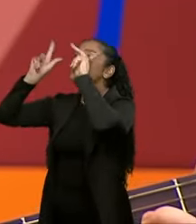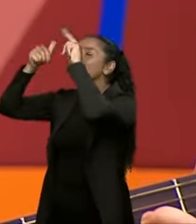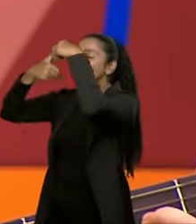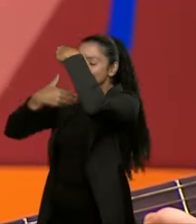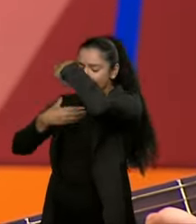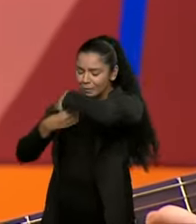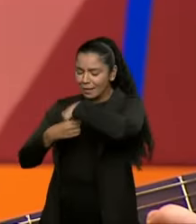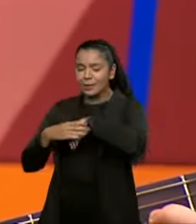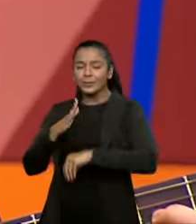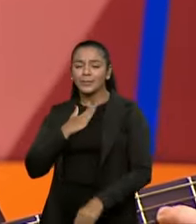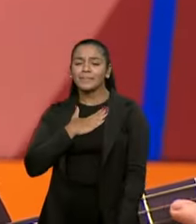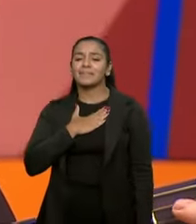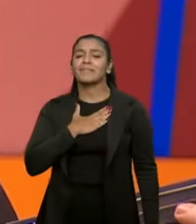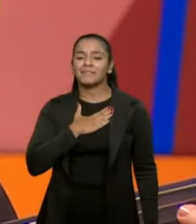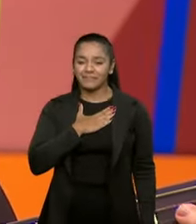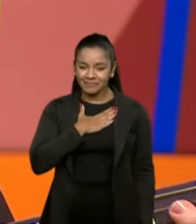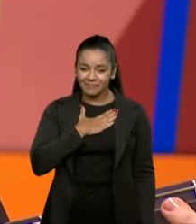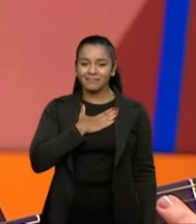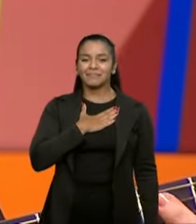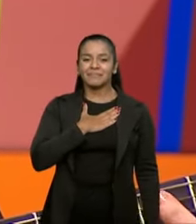mim.